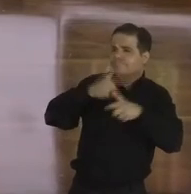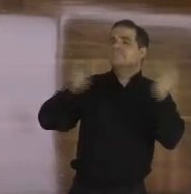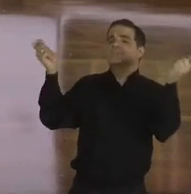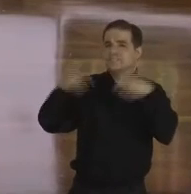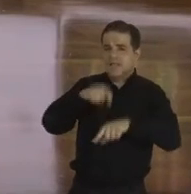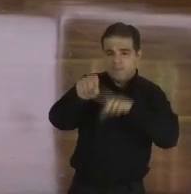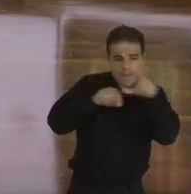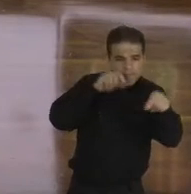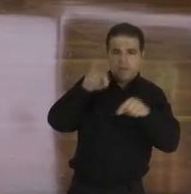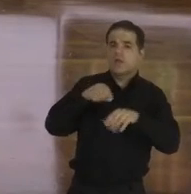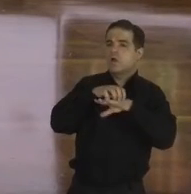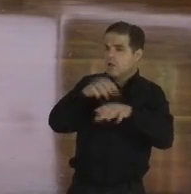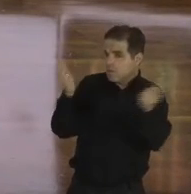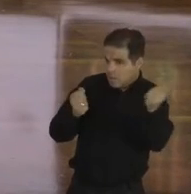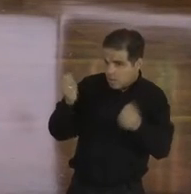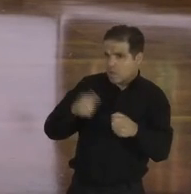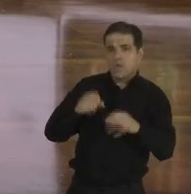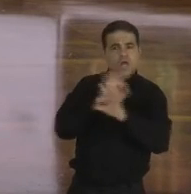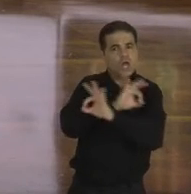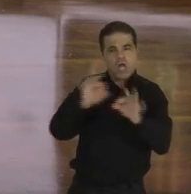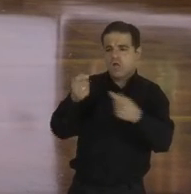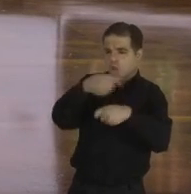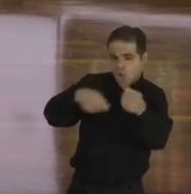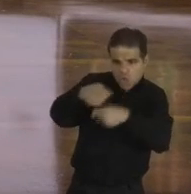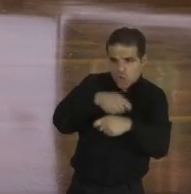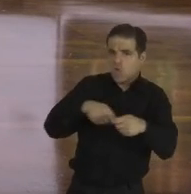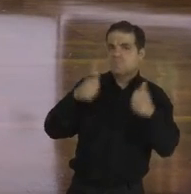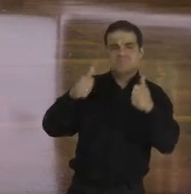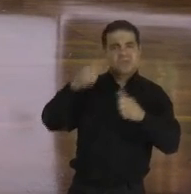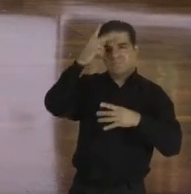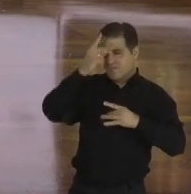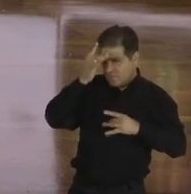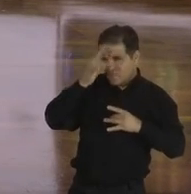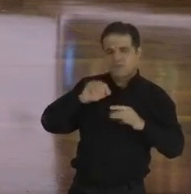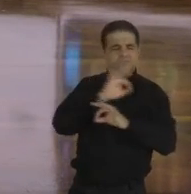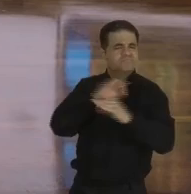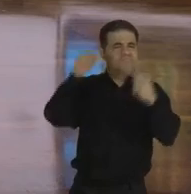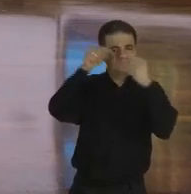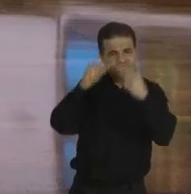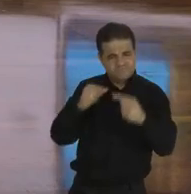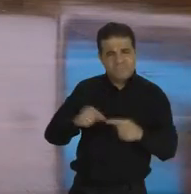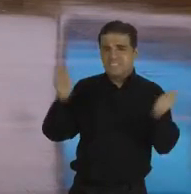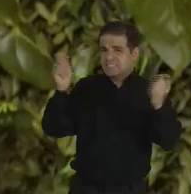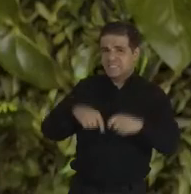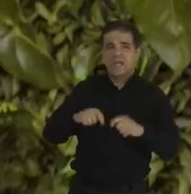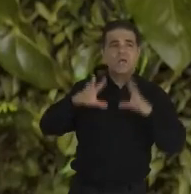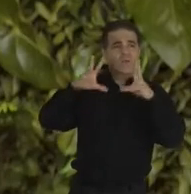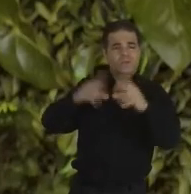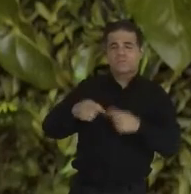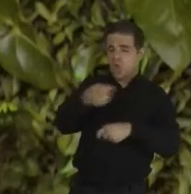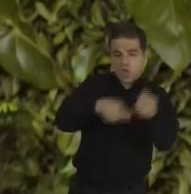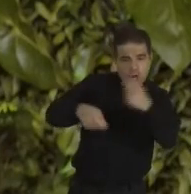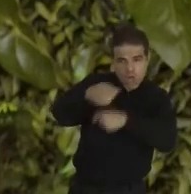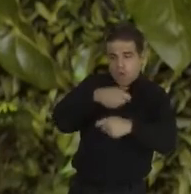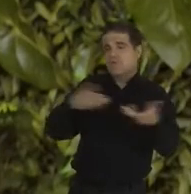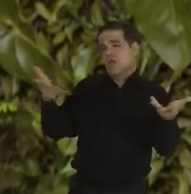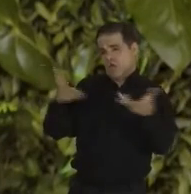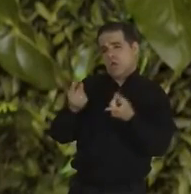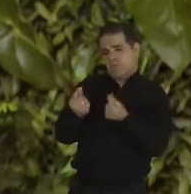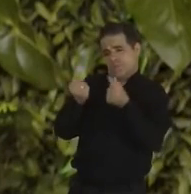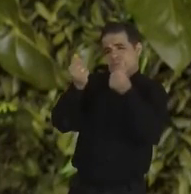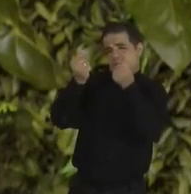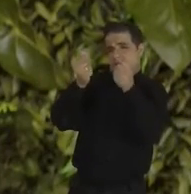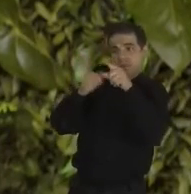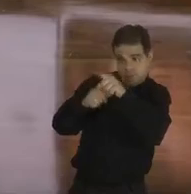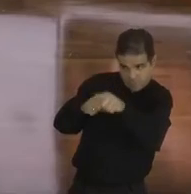escolha um veículo muito versátil econômico com perfil que encaixa em várias aplicações do negócio e agora o preço né